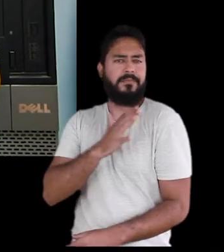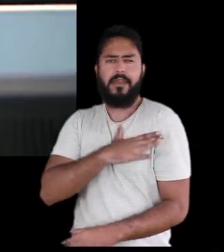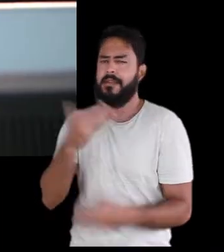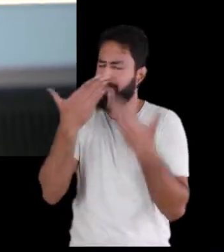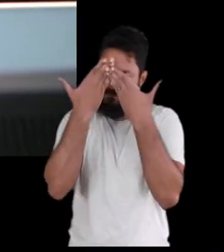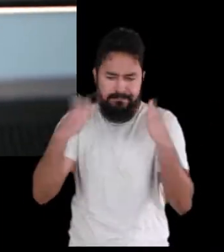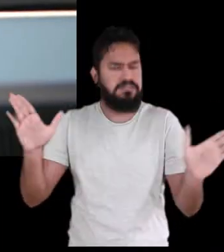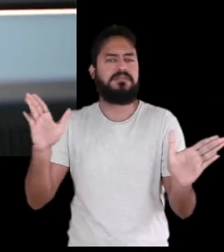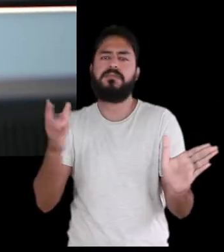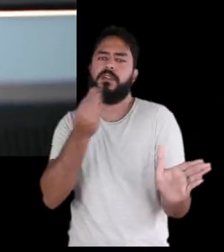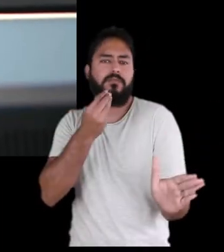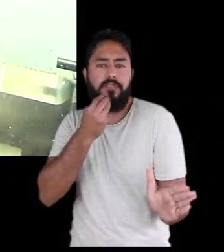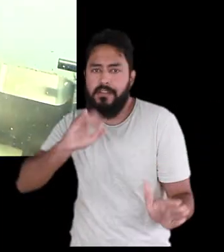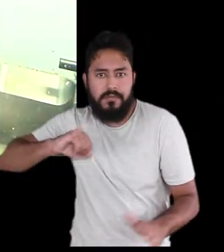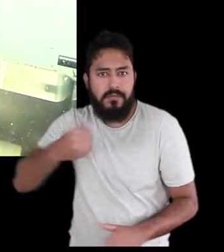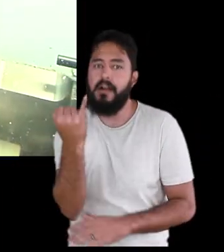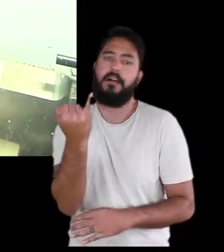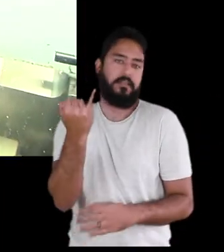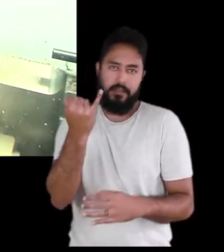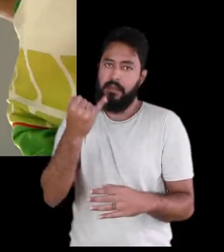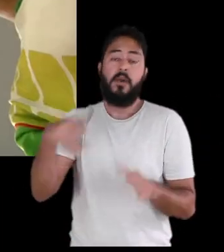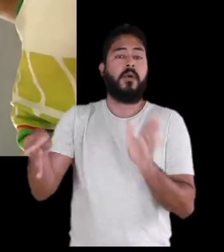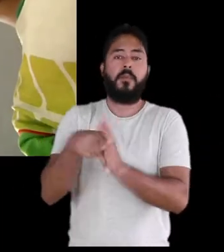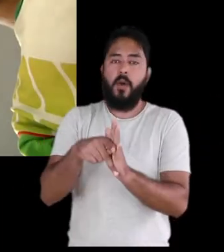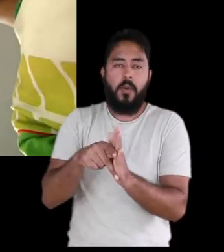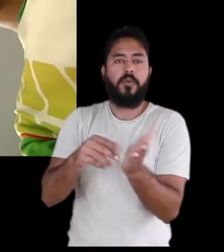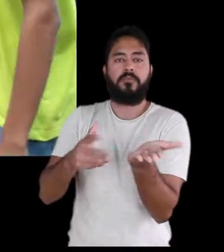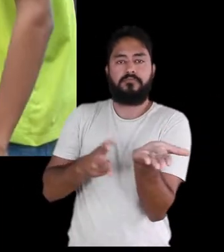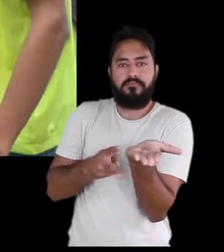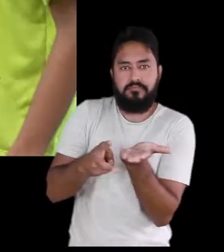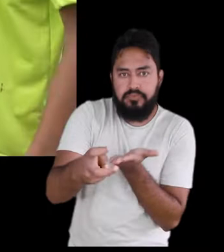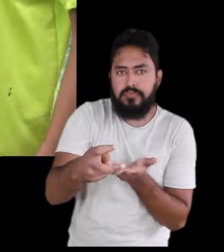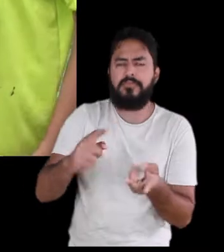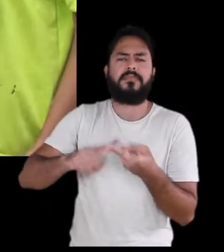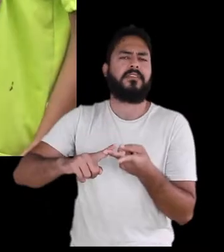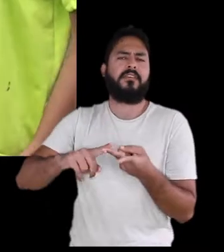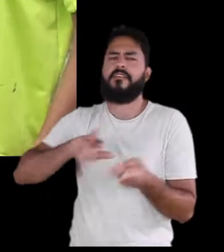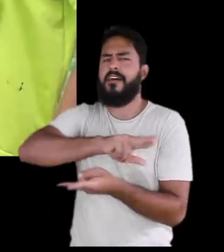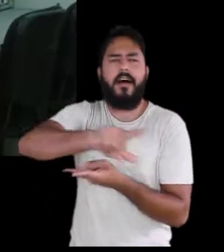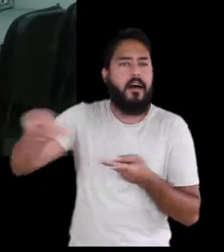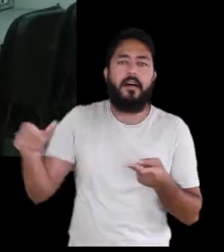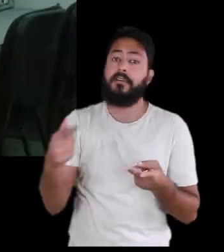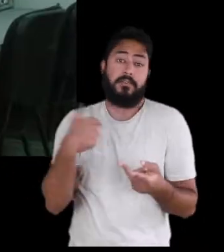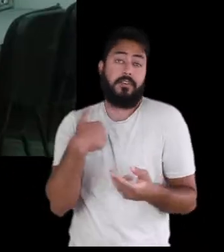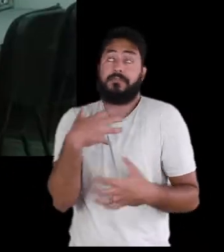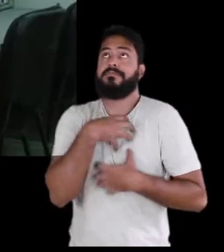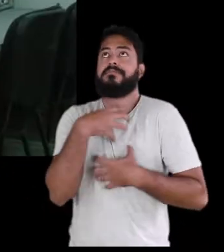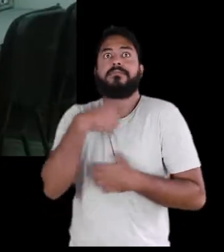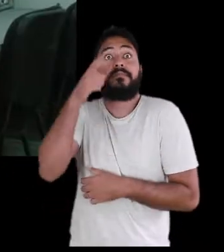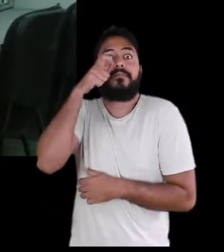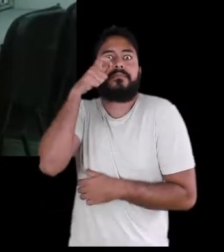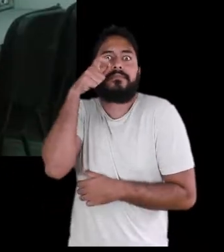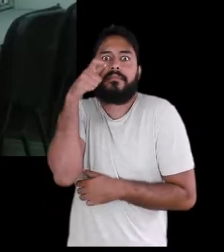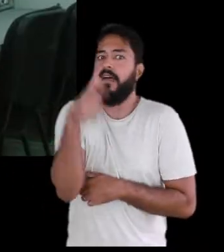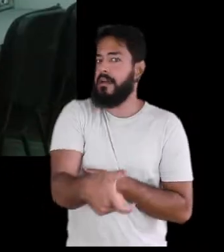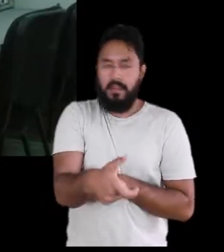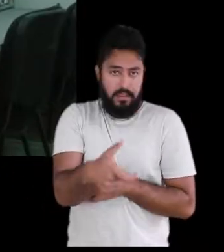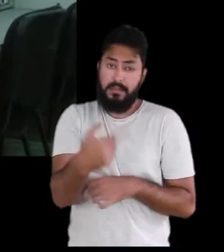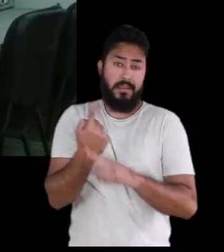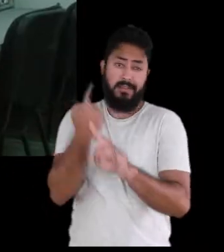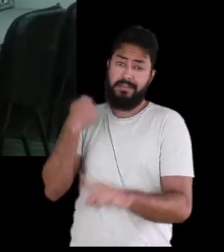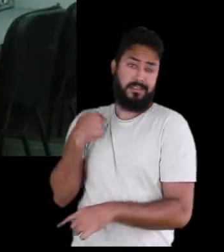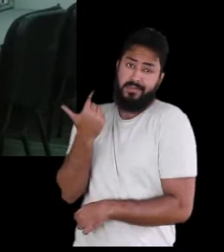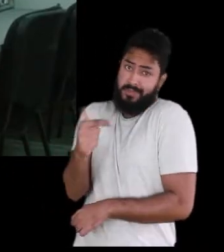IFPE me abriu várias portas, né? Abriu para a iniciação científica. Isso despertou em mim um interesse que talvez até eu